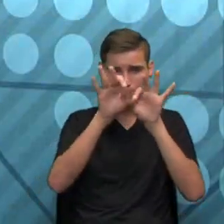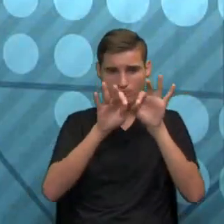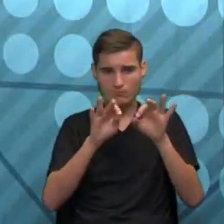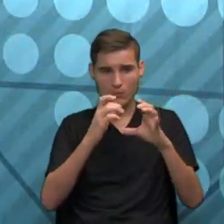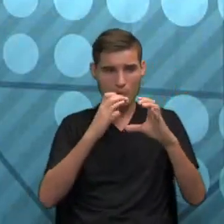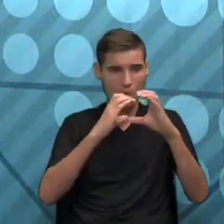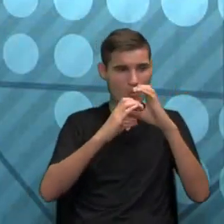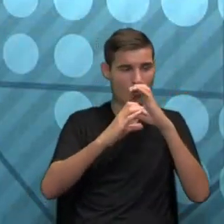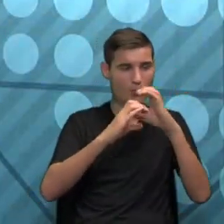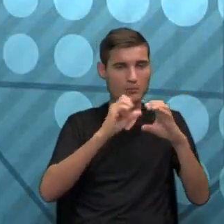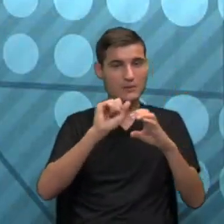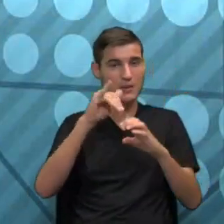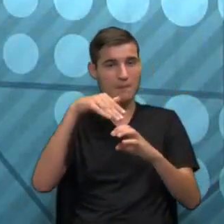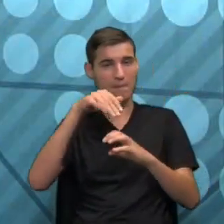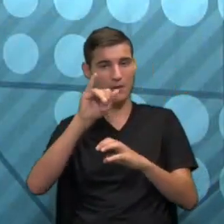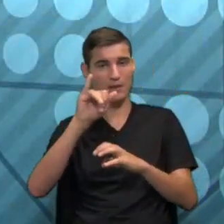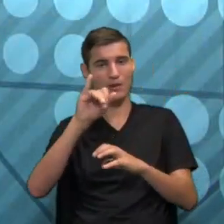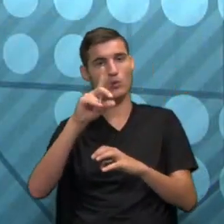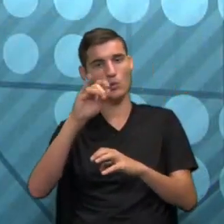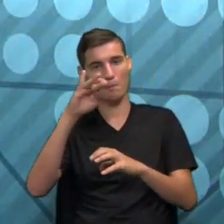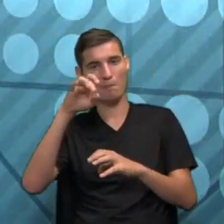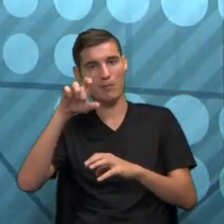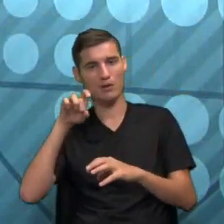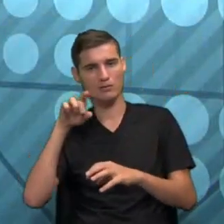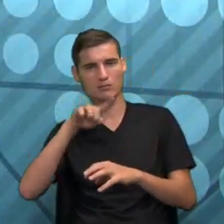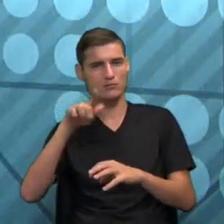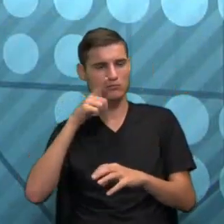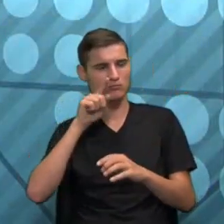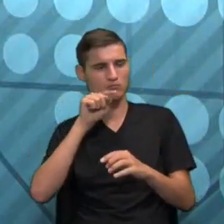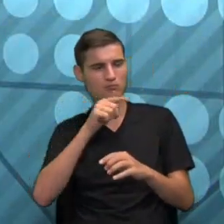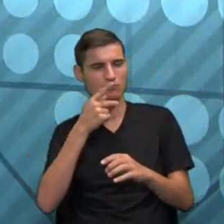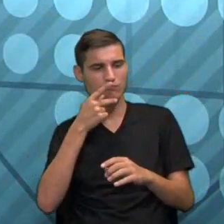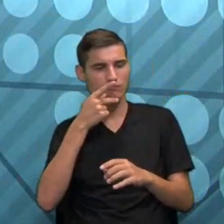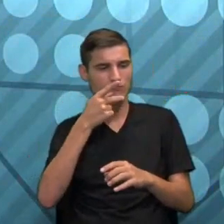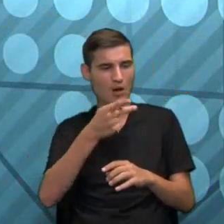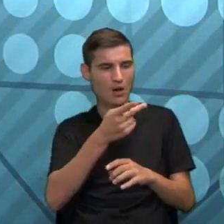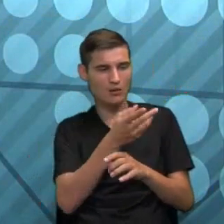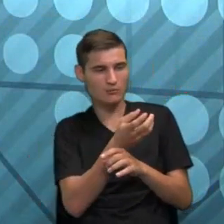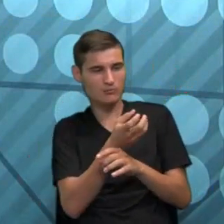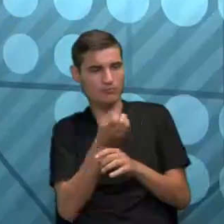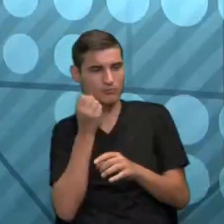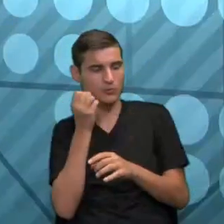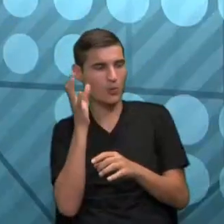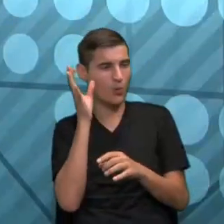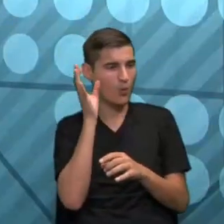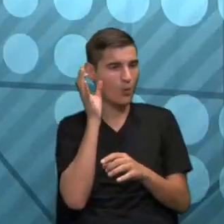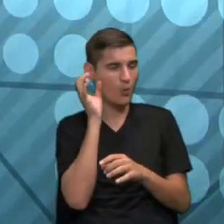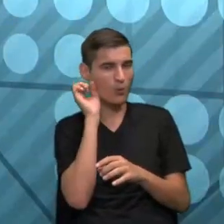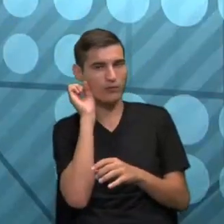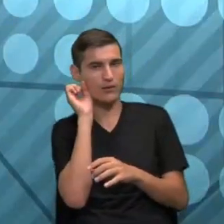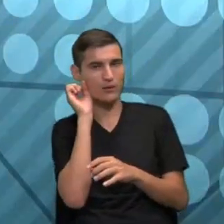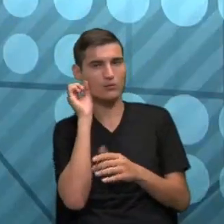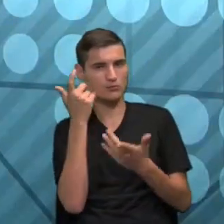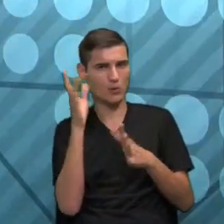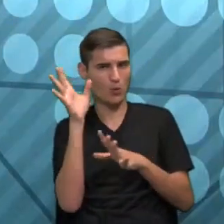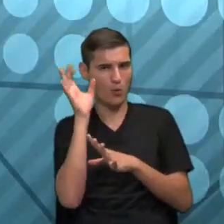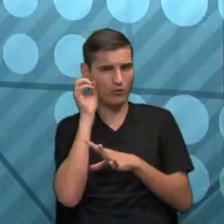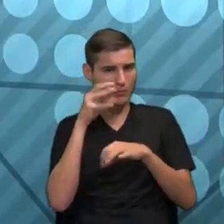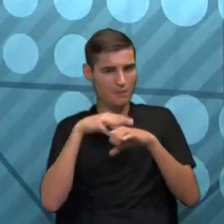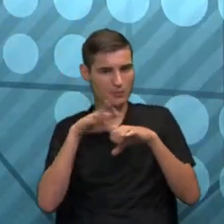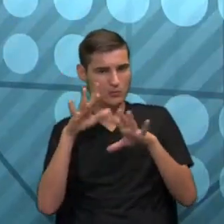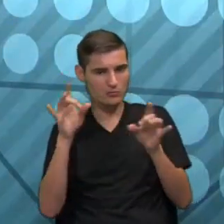comunicação semiduplex, ou seja, que eu aperto, falo e o receptor vai ficar ouvindo. Depois ele ouviu a